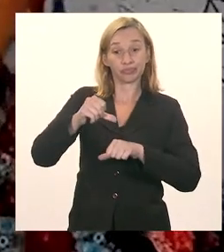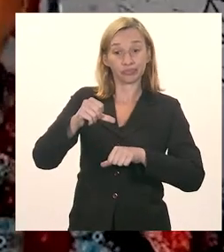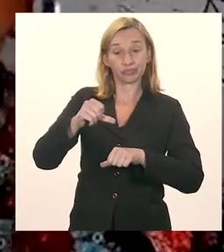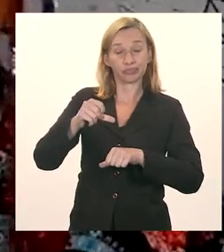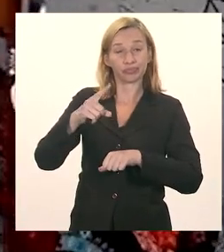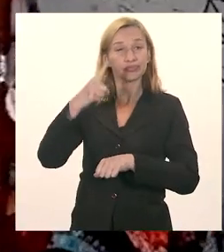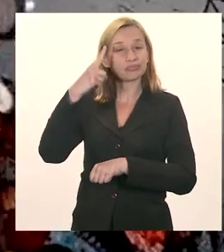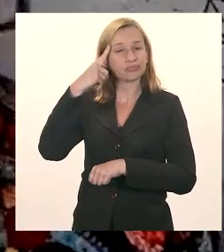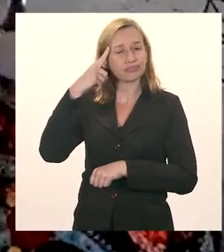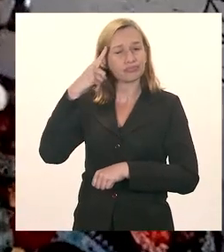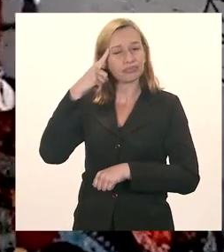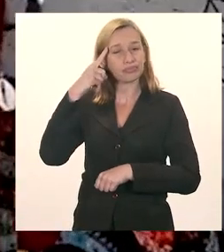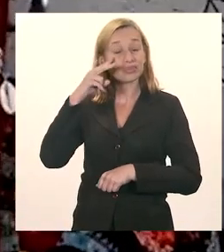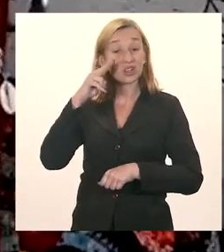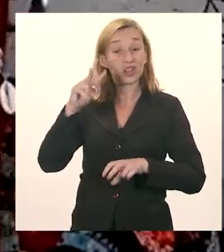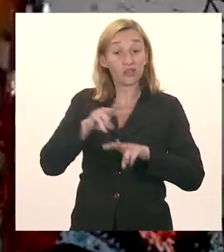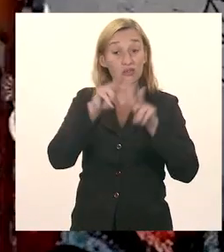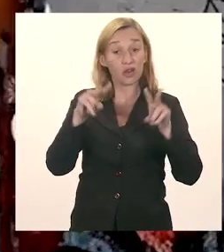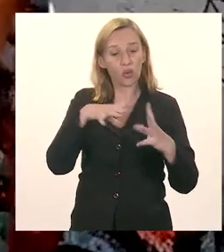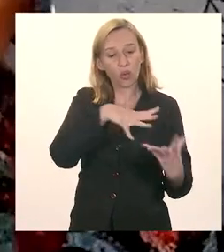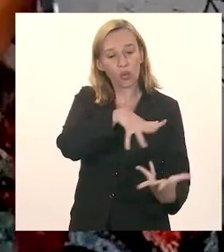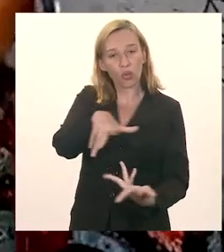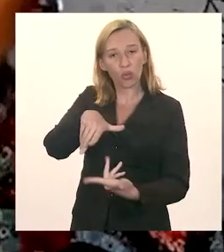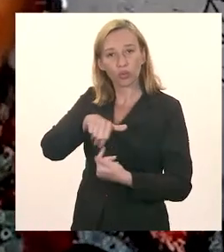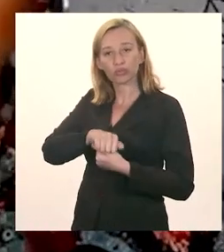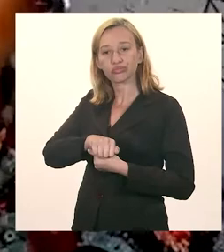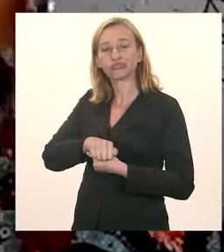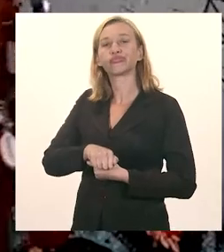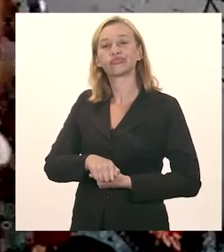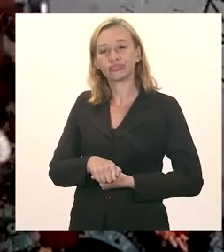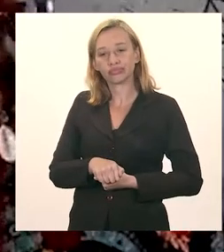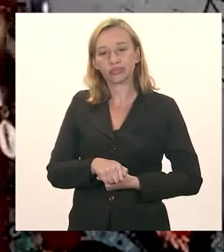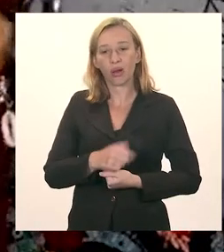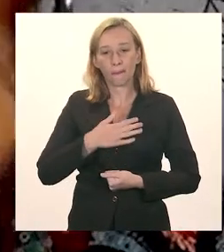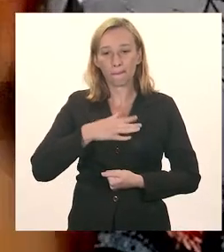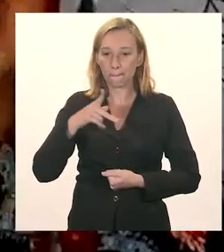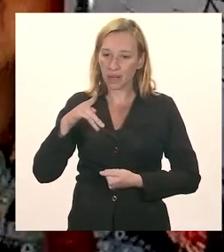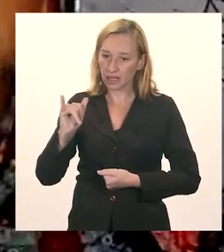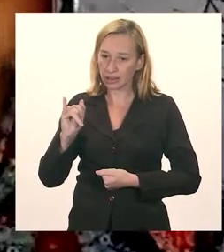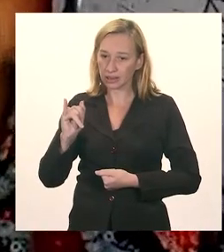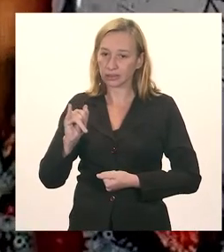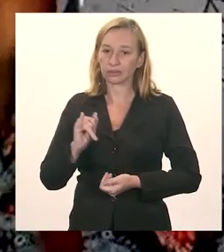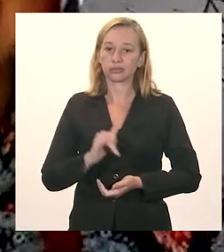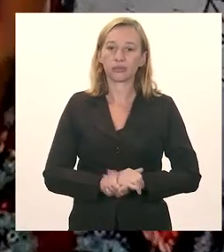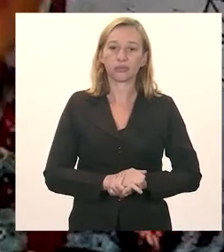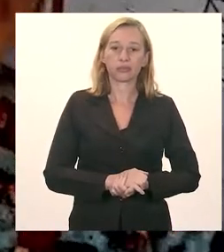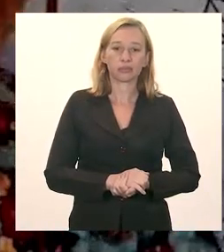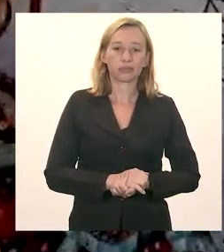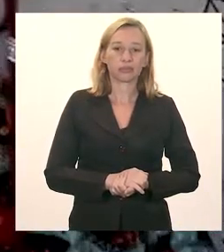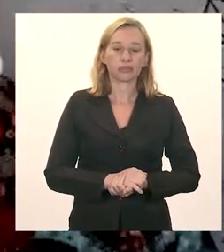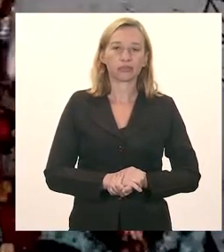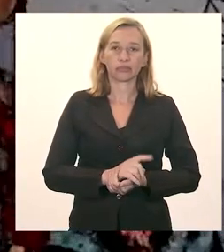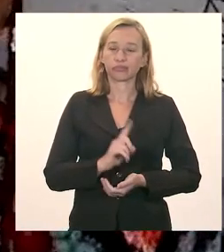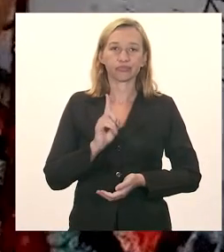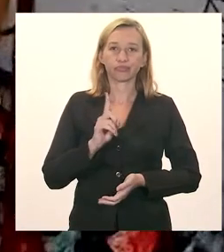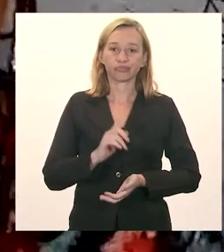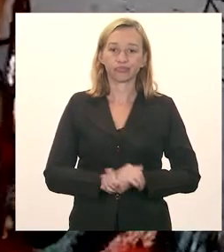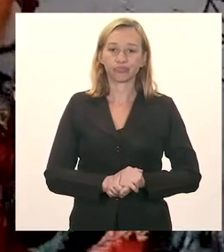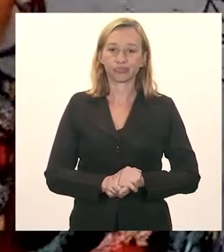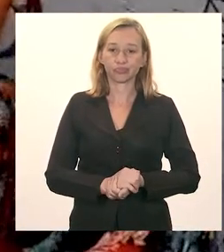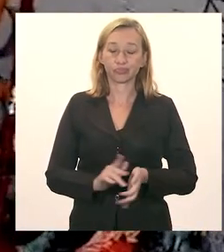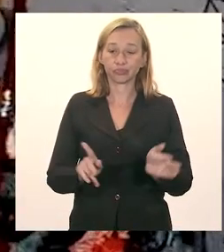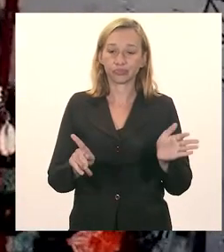muito a minha forma de ver o mundo, sabe? Ter crescido nesse meio. Os meus pais, eles não